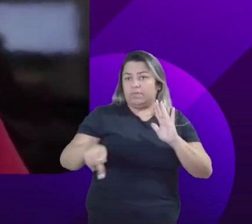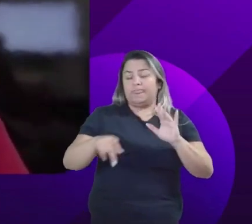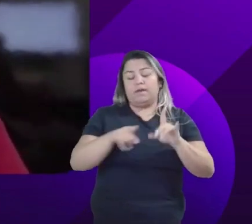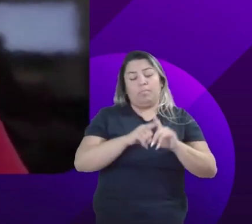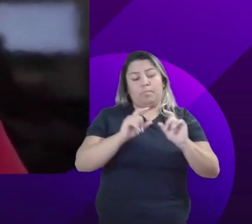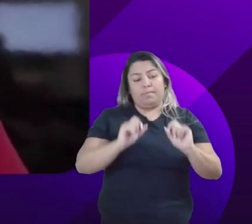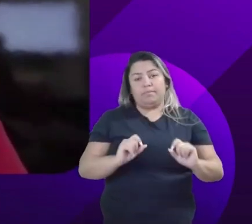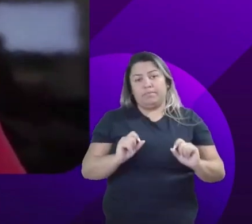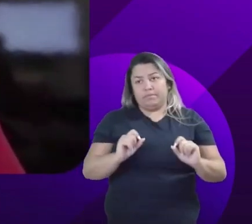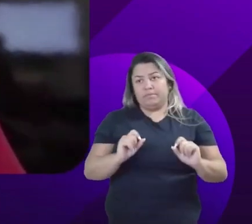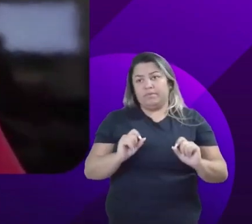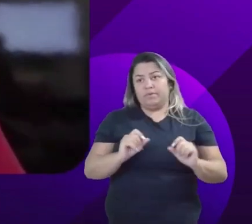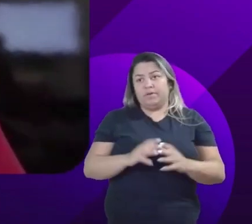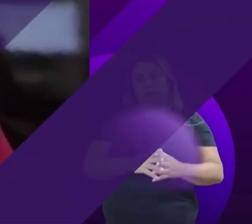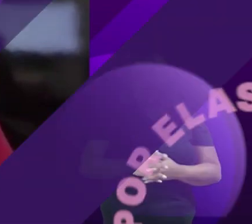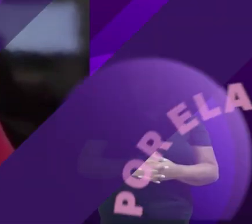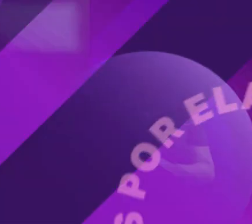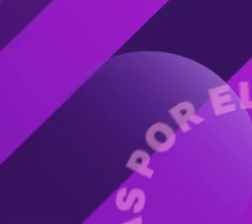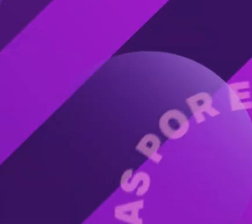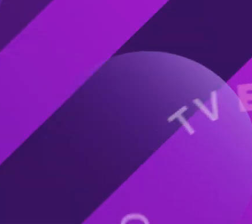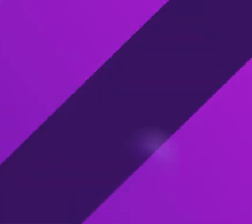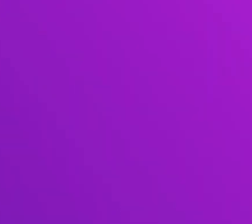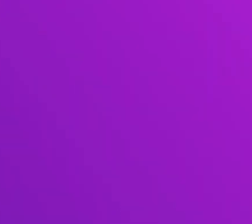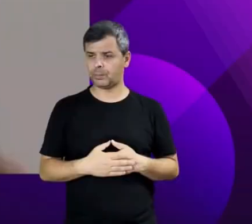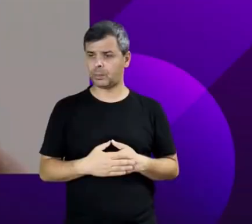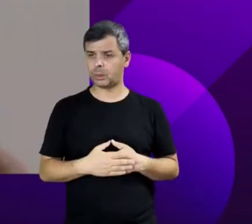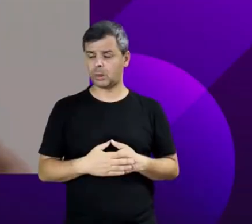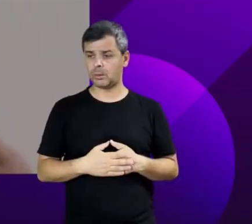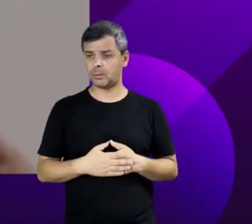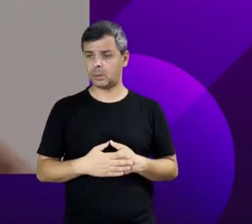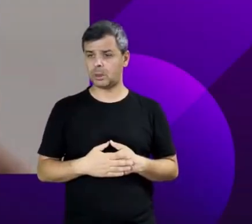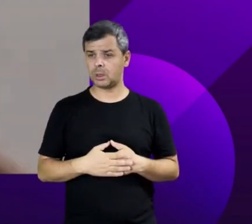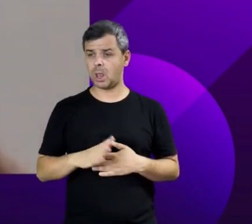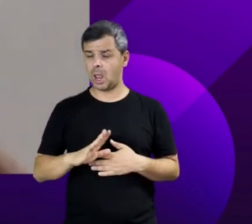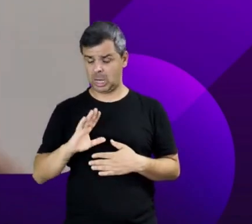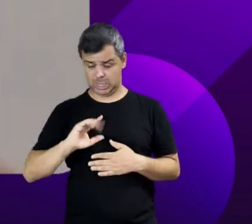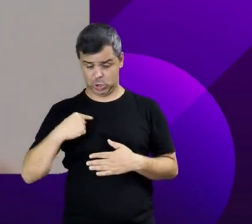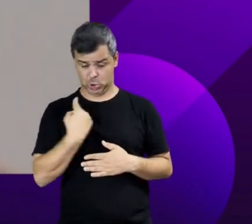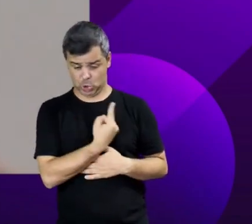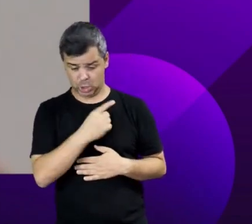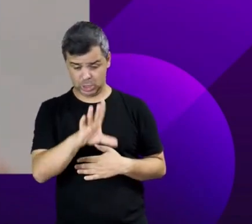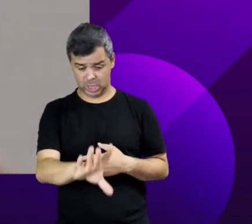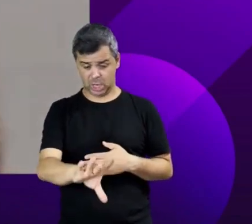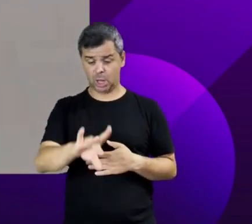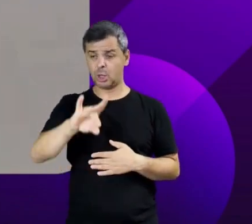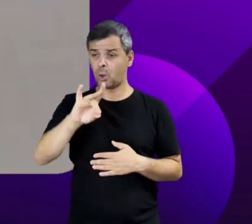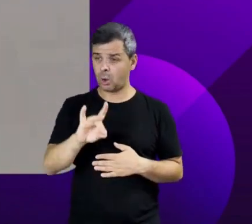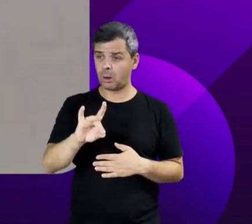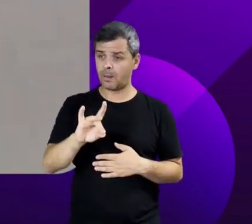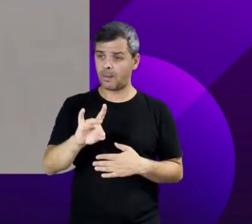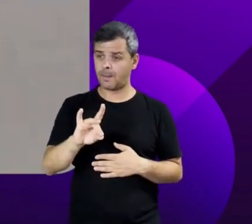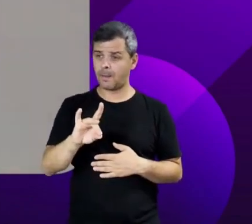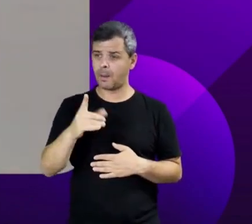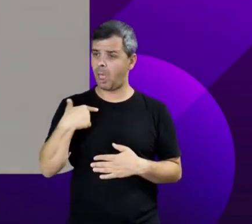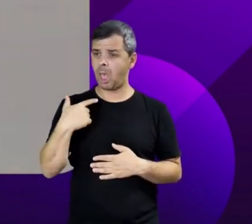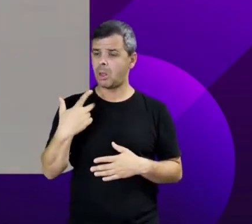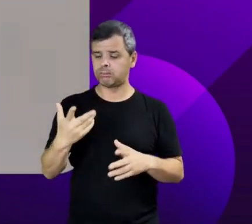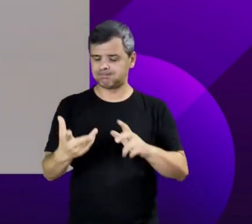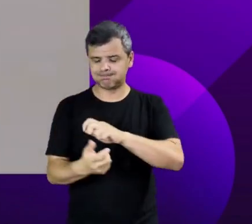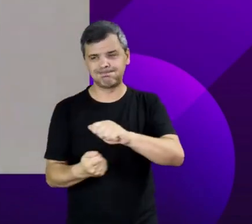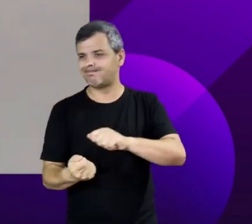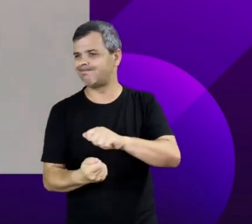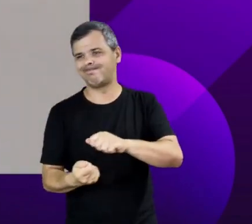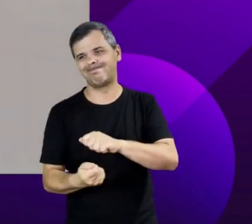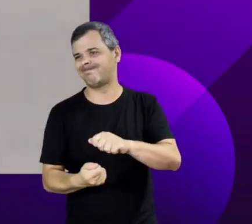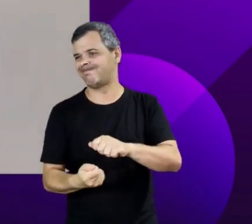a tua família. E as nossas escolhas são escolhas insustentáveis.